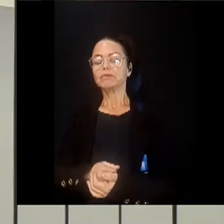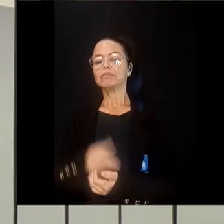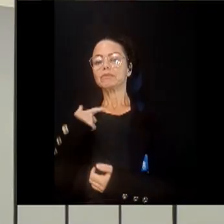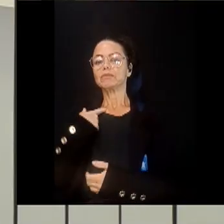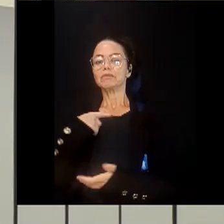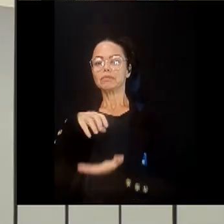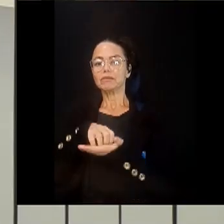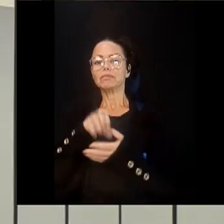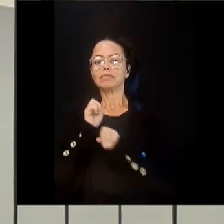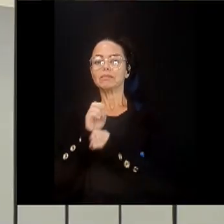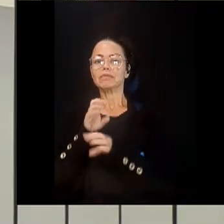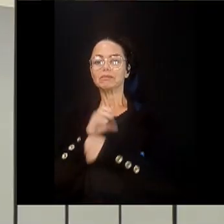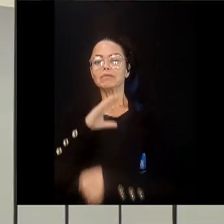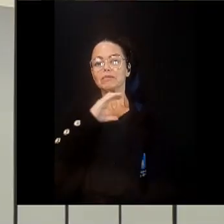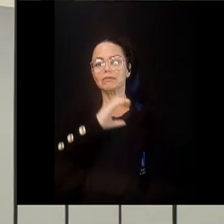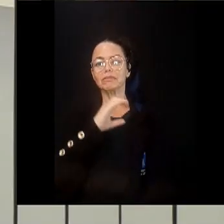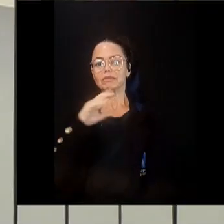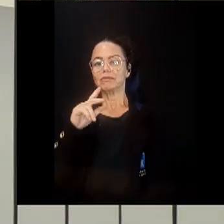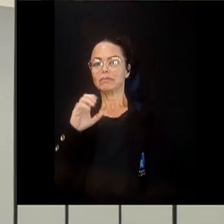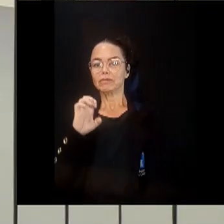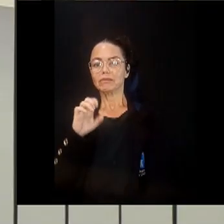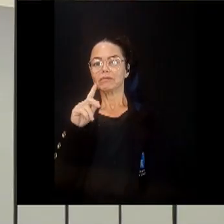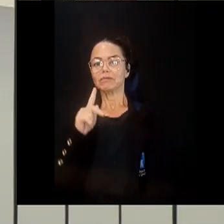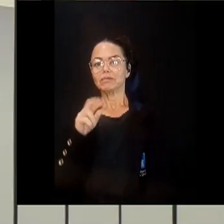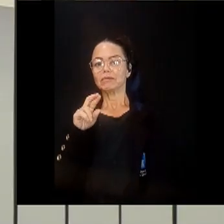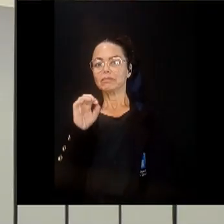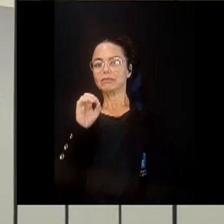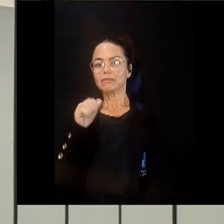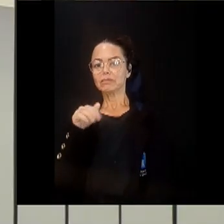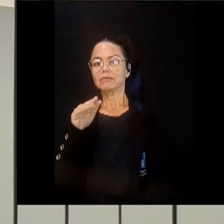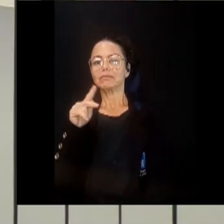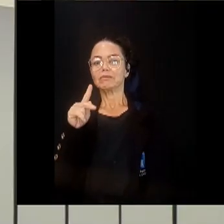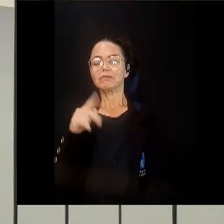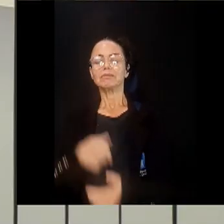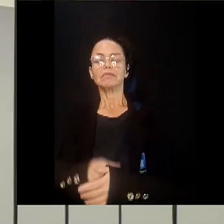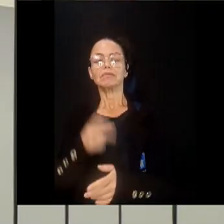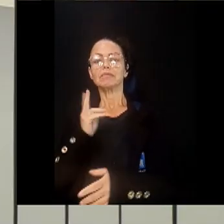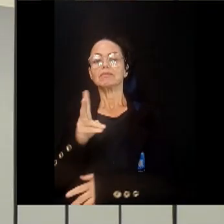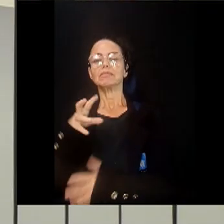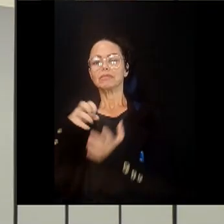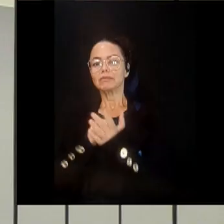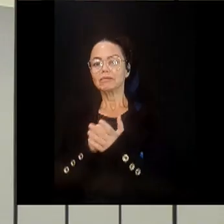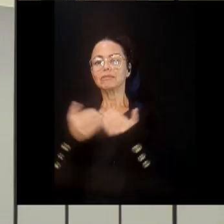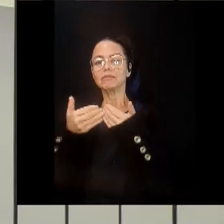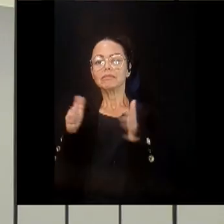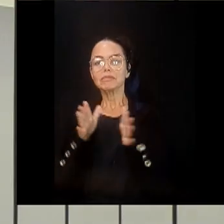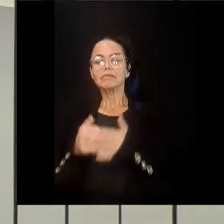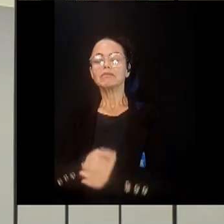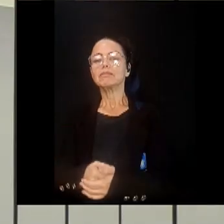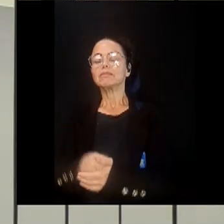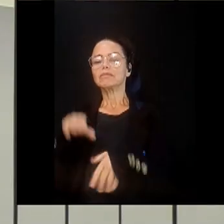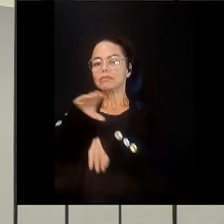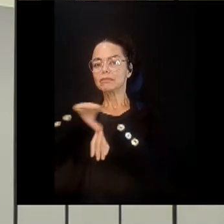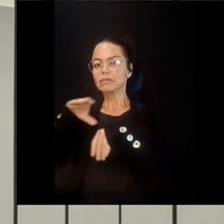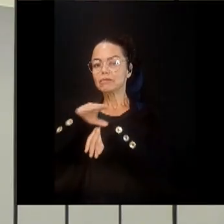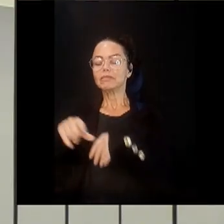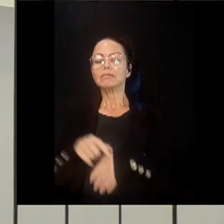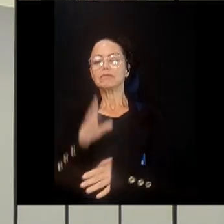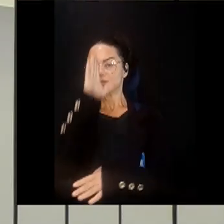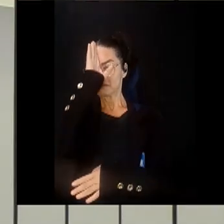Educação Profissional de Campinas, Seprocamp, continua com inscrições abertas para cursos gratuitos